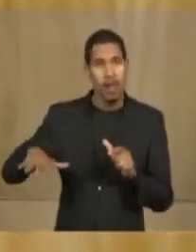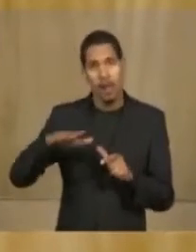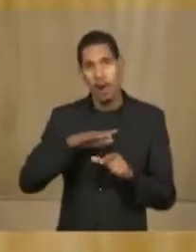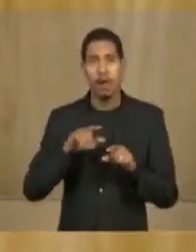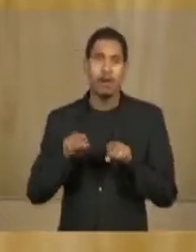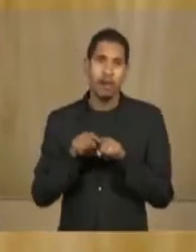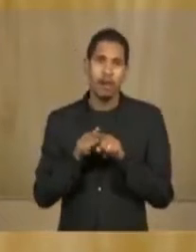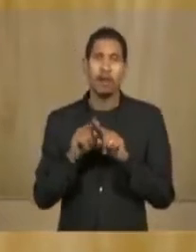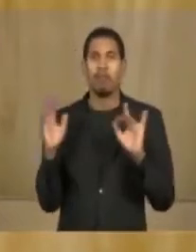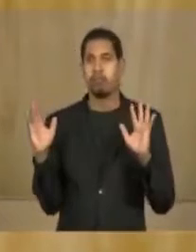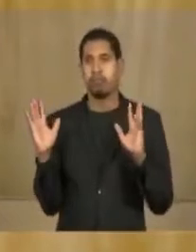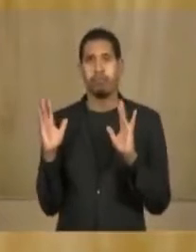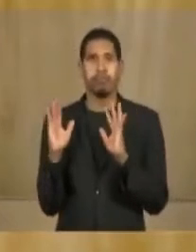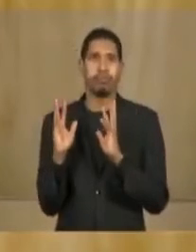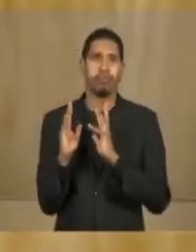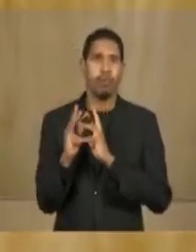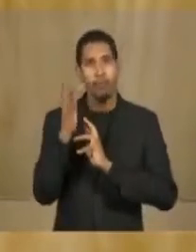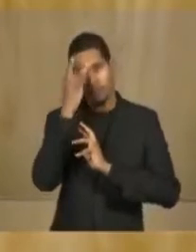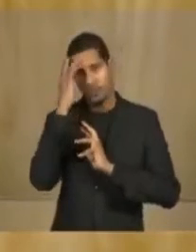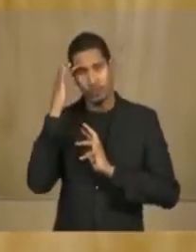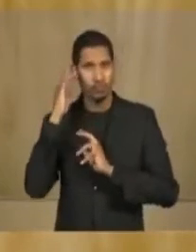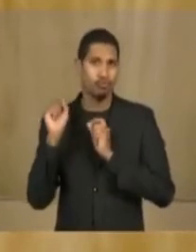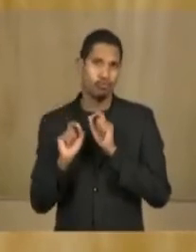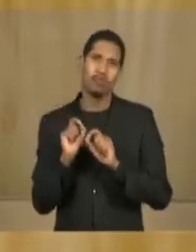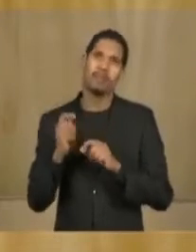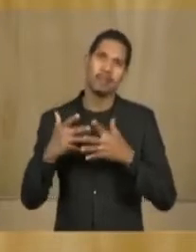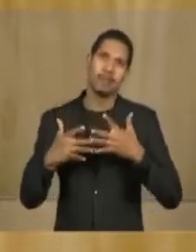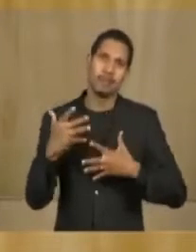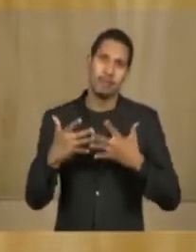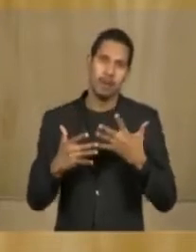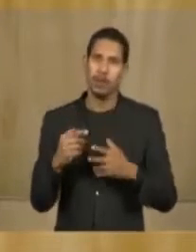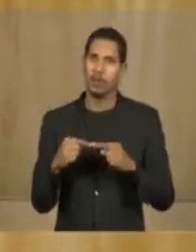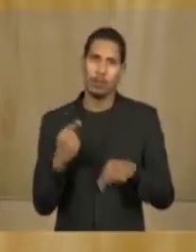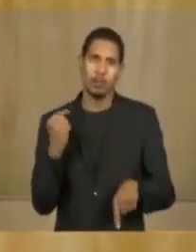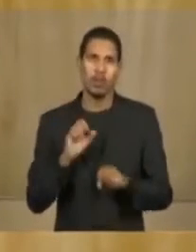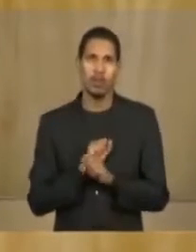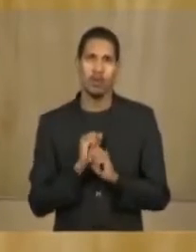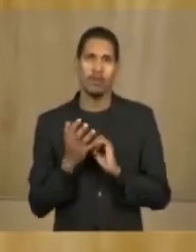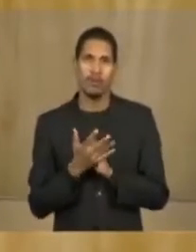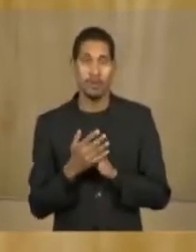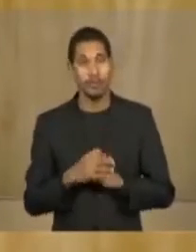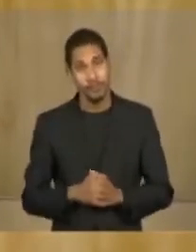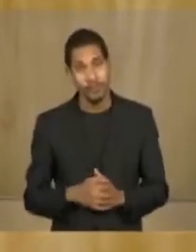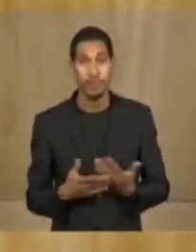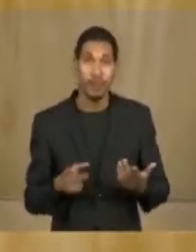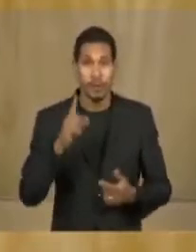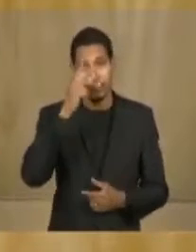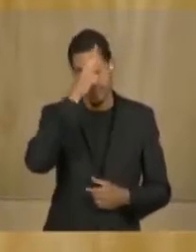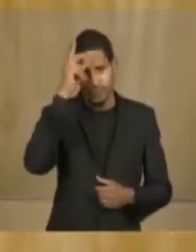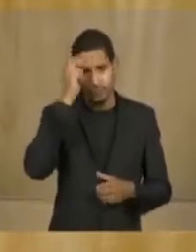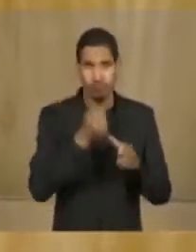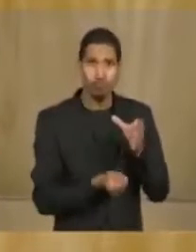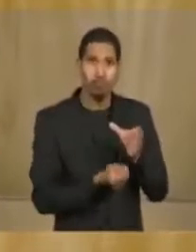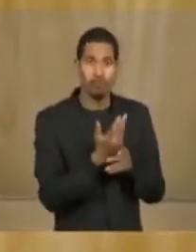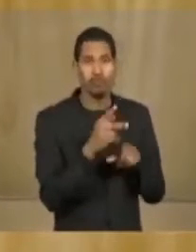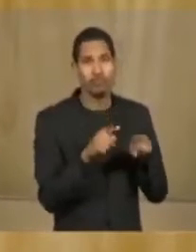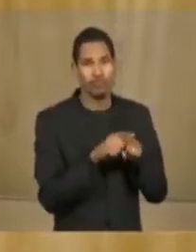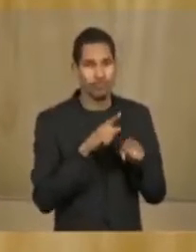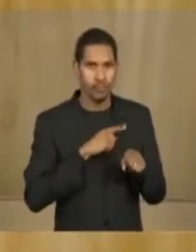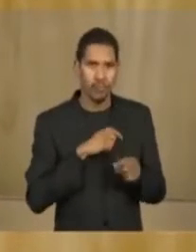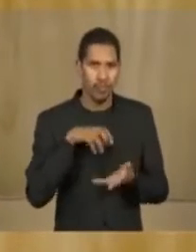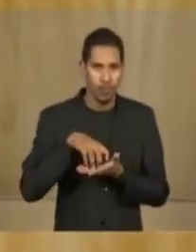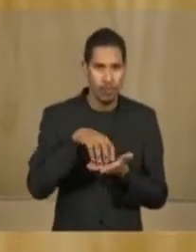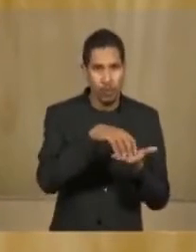pouco distanciamento entre as pessoas. Então, a prefeitura já criou espaços emergenciais em clubes desportivos que